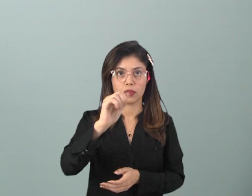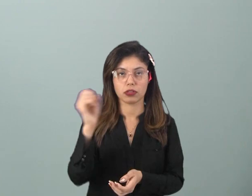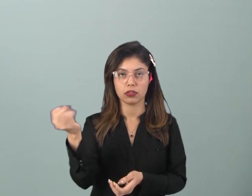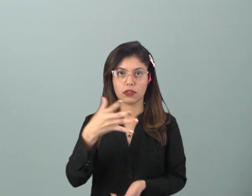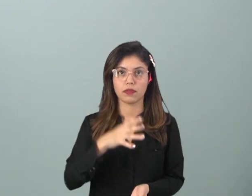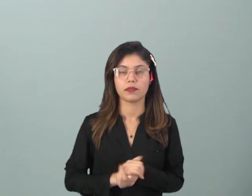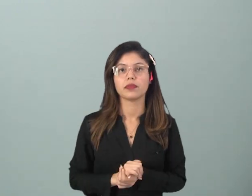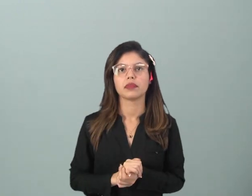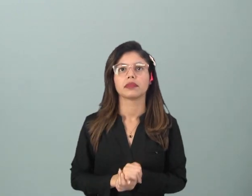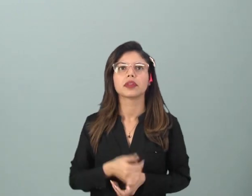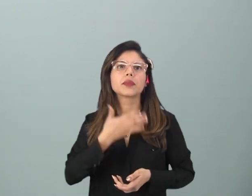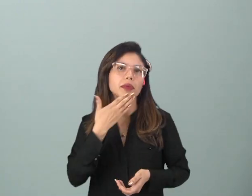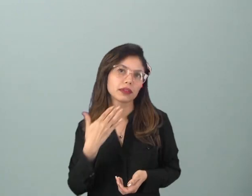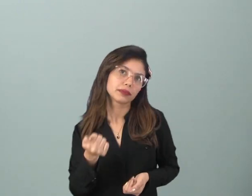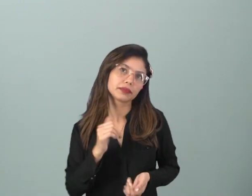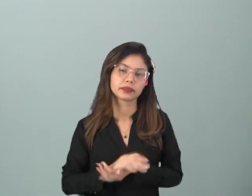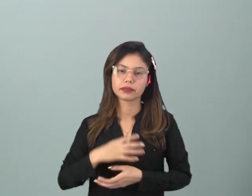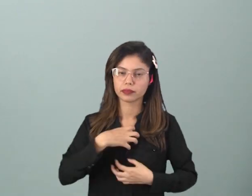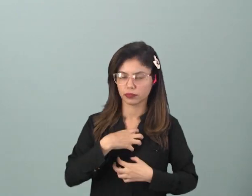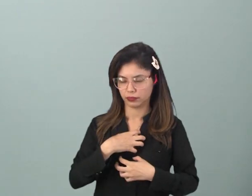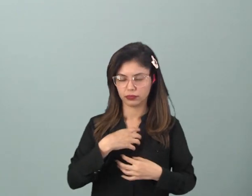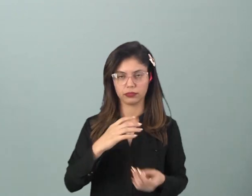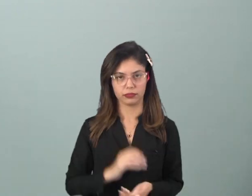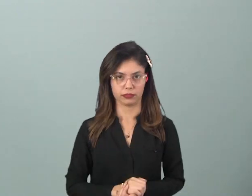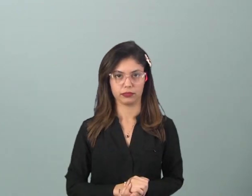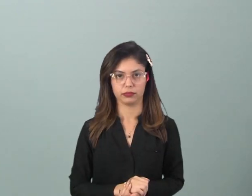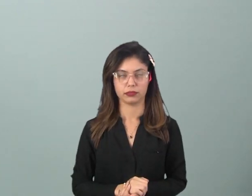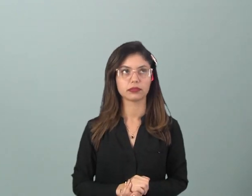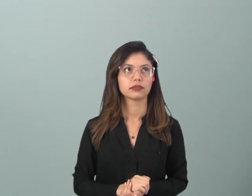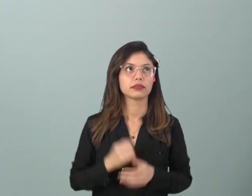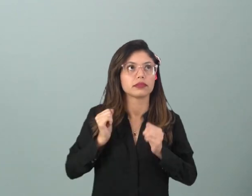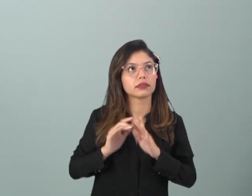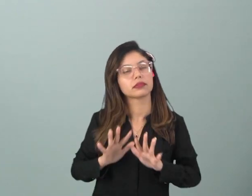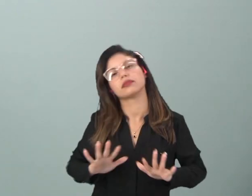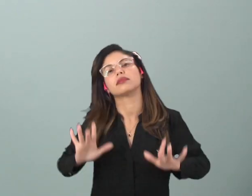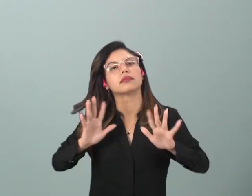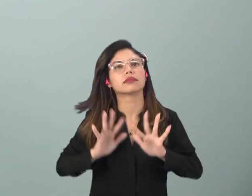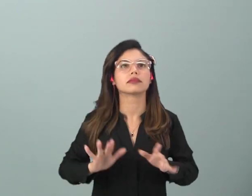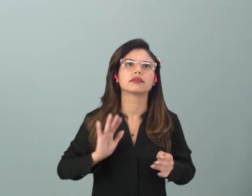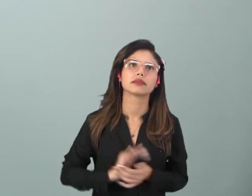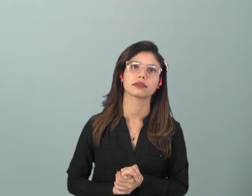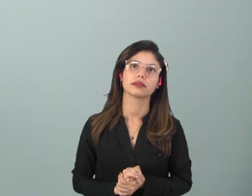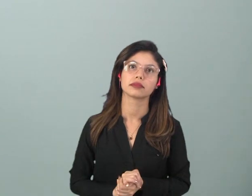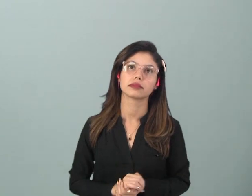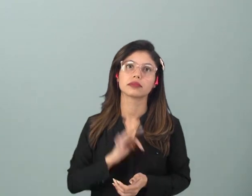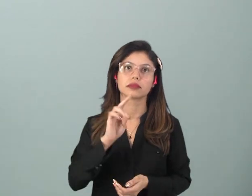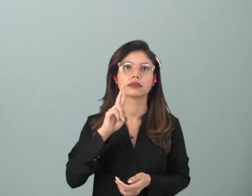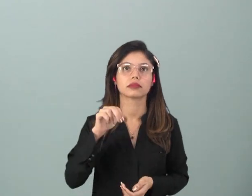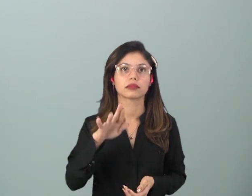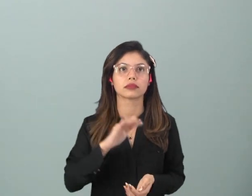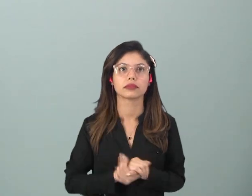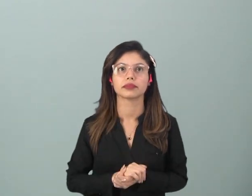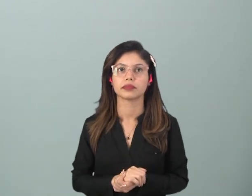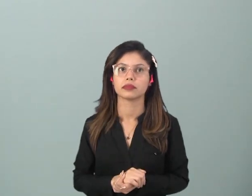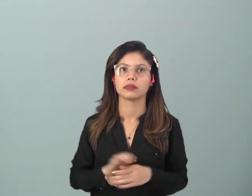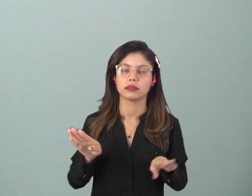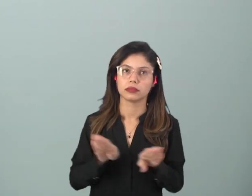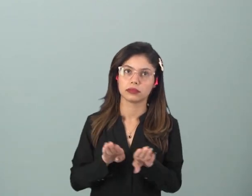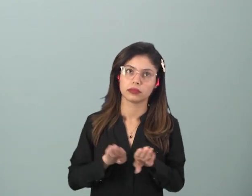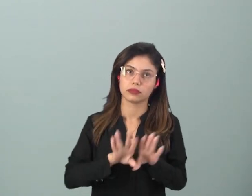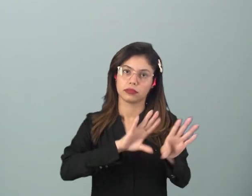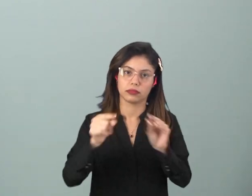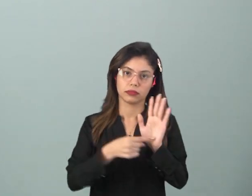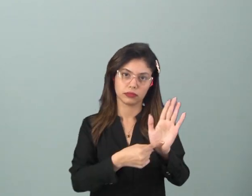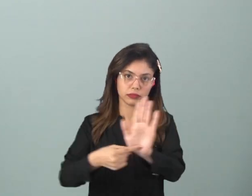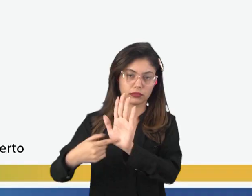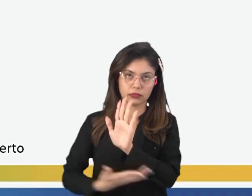mais descontraído, um ritmo mais suave. Nós temos aí Tom Jobim, nós temos aqui, eu quero